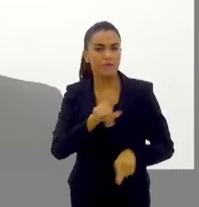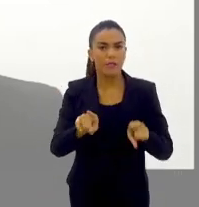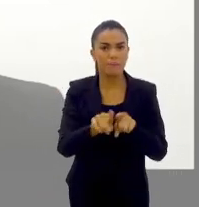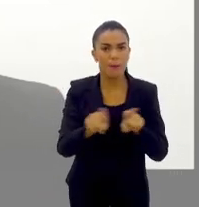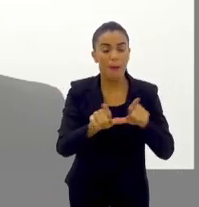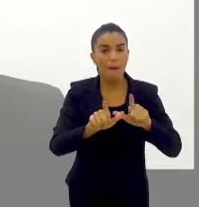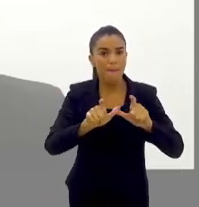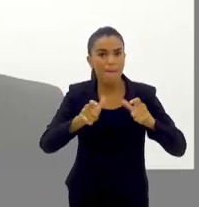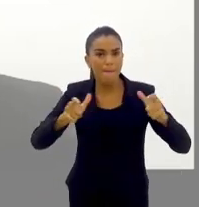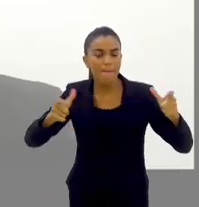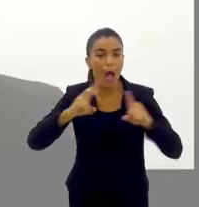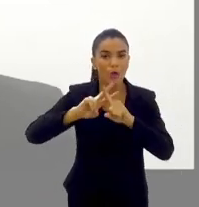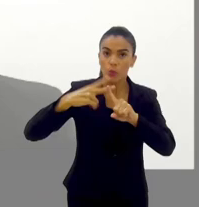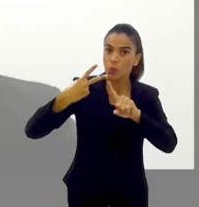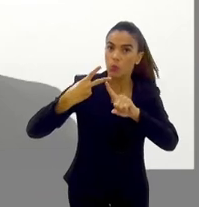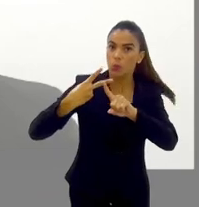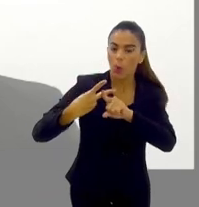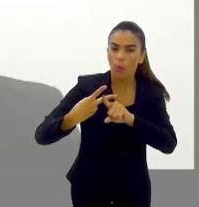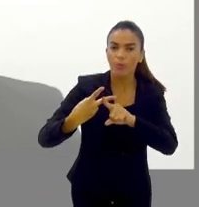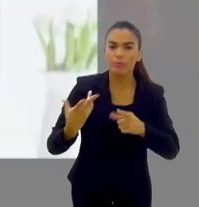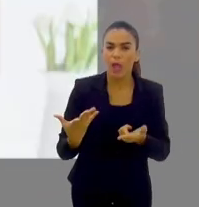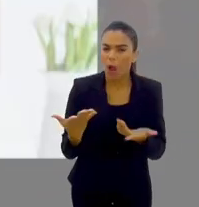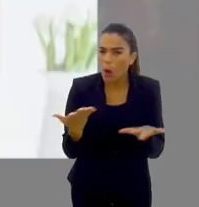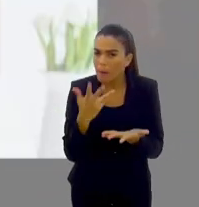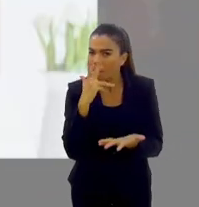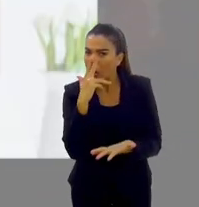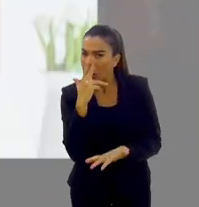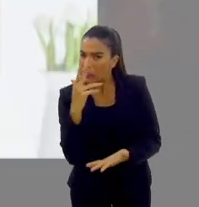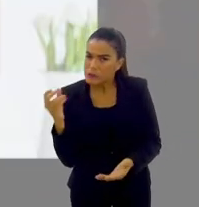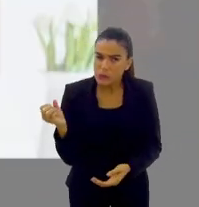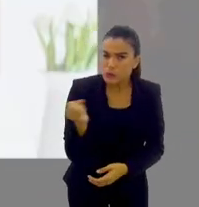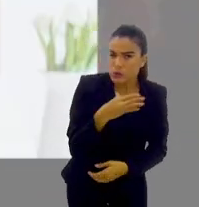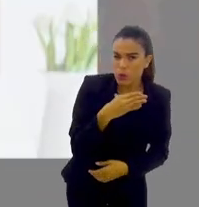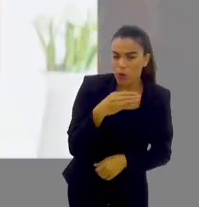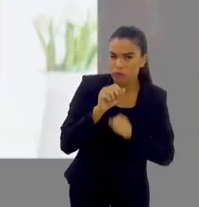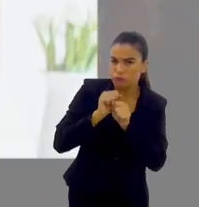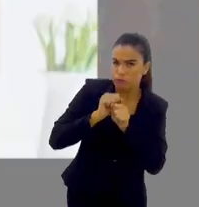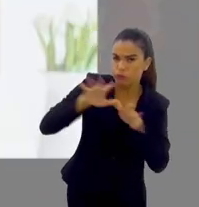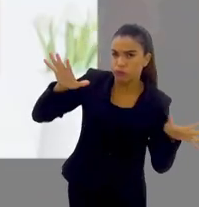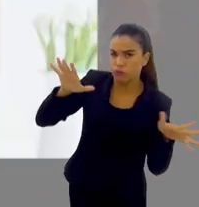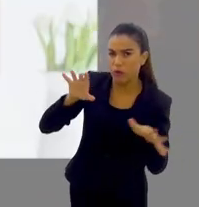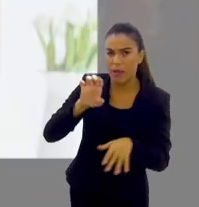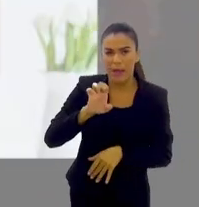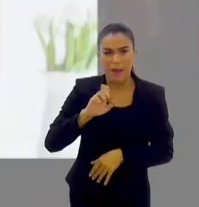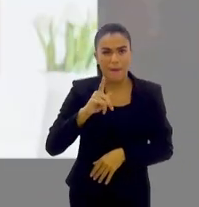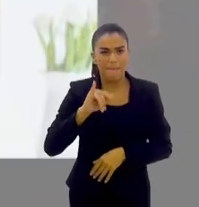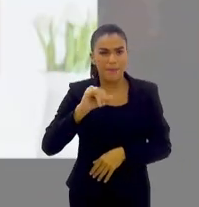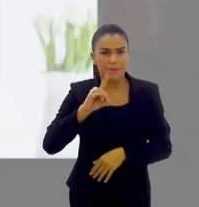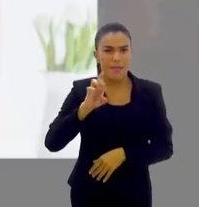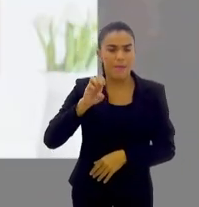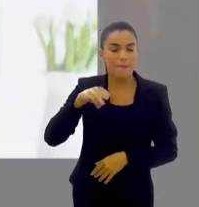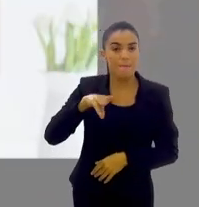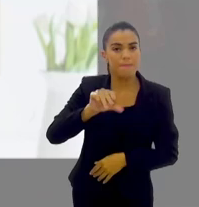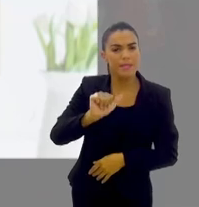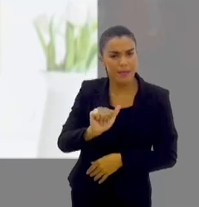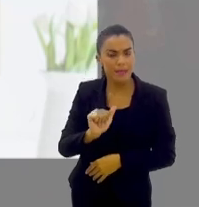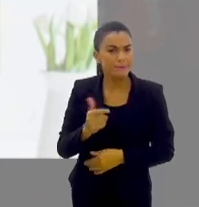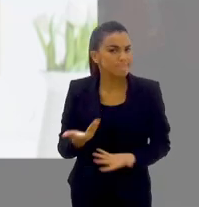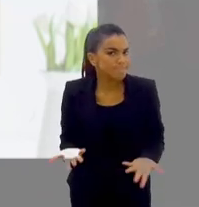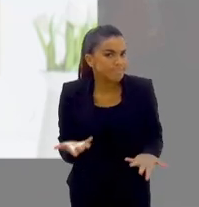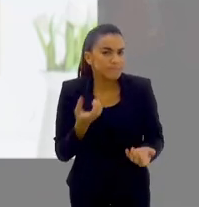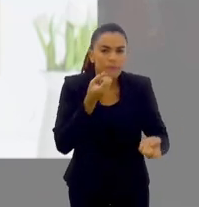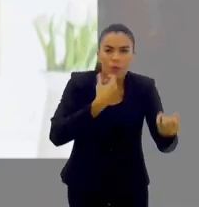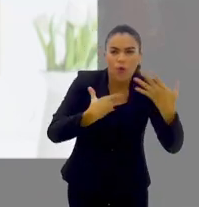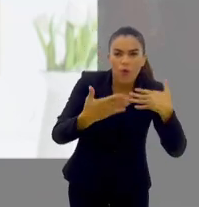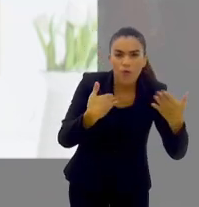por exemplo, esse número já é o dobro. A gente está aí muito próximo de um novo surto da doença, uma epidemia. Queria que você falasse um pouquinho